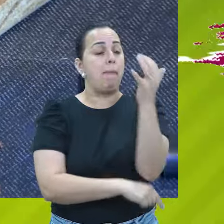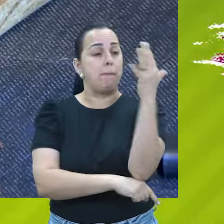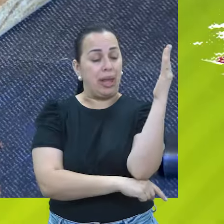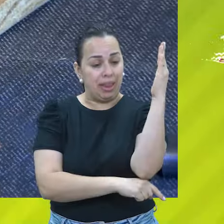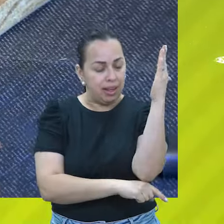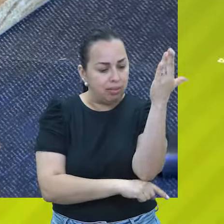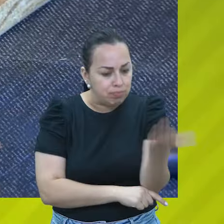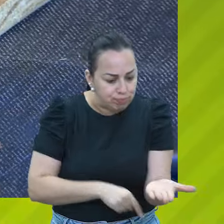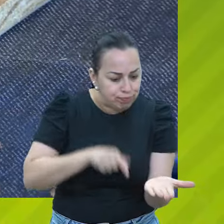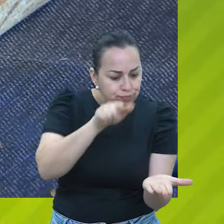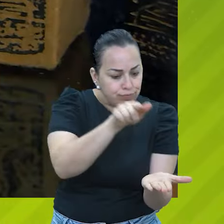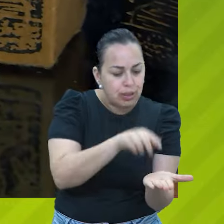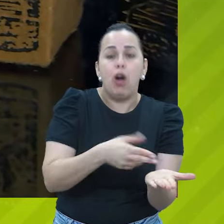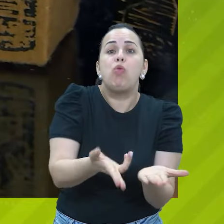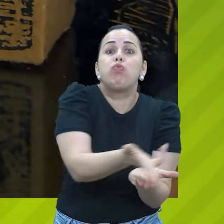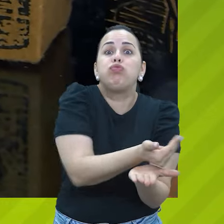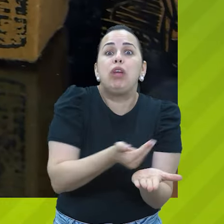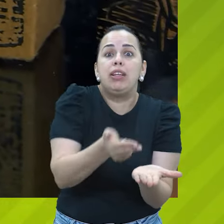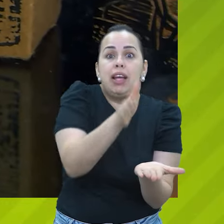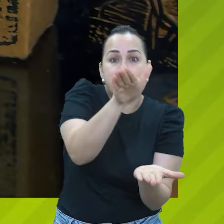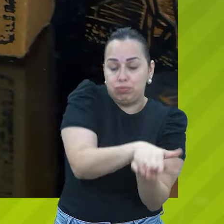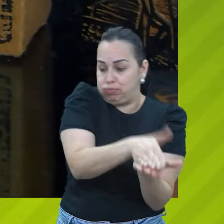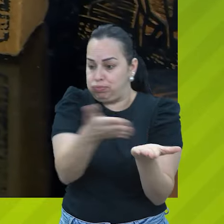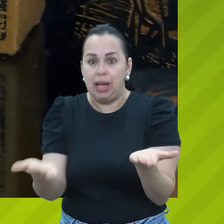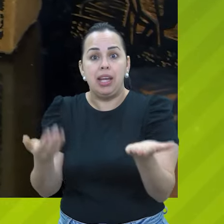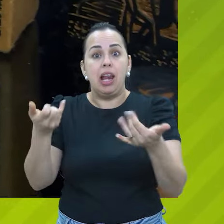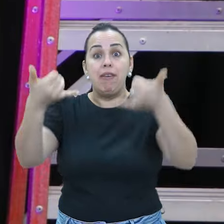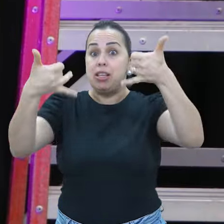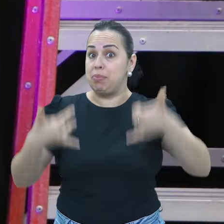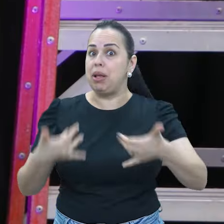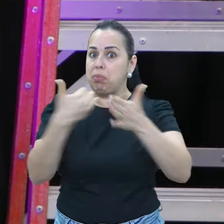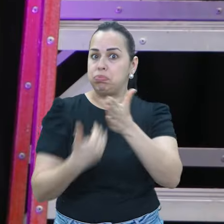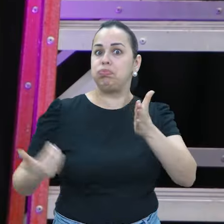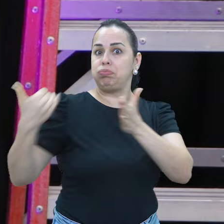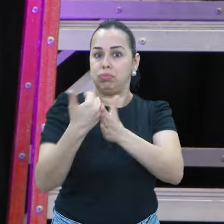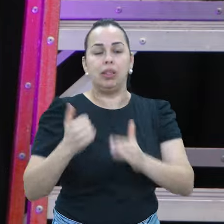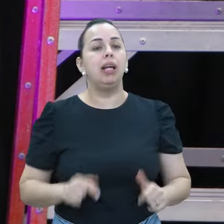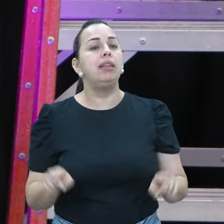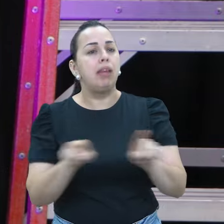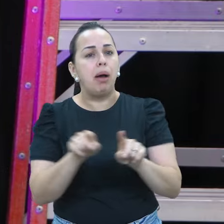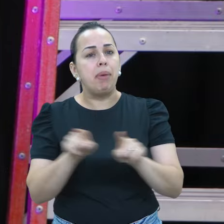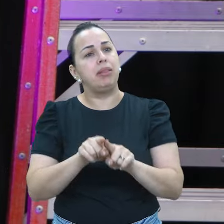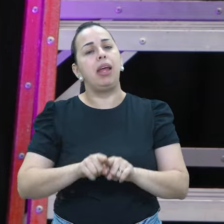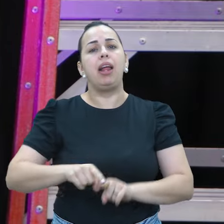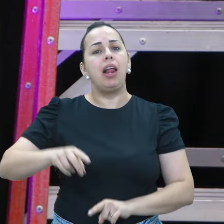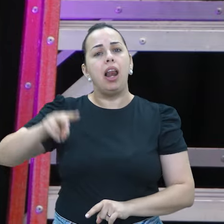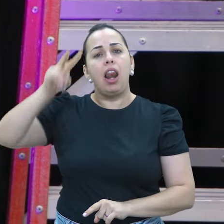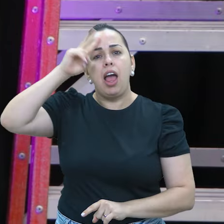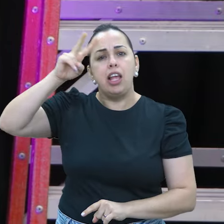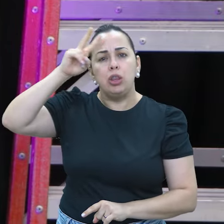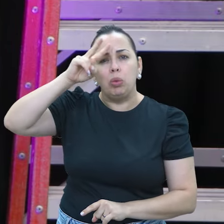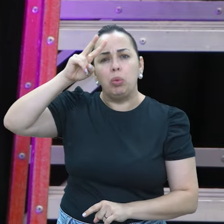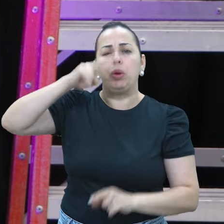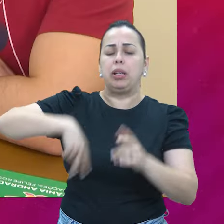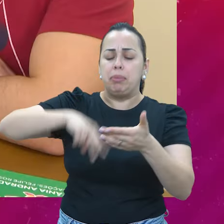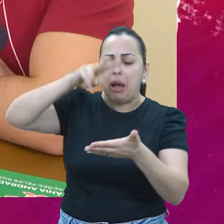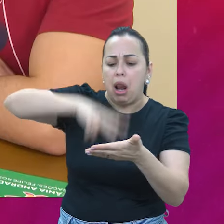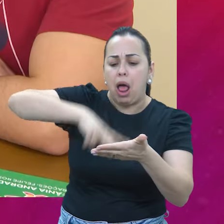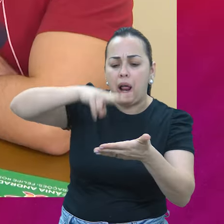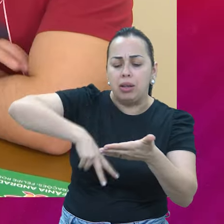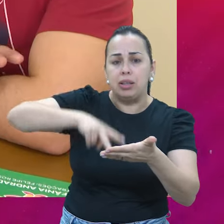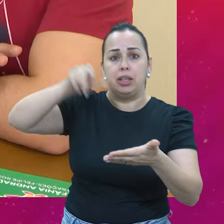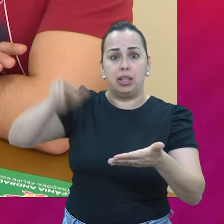madeira e compartilhou com a gente alguns dos conhecimentos sobre essa arte. Hoje também tem leitura no Conexão. A conversa foi